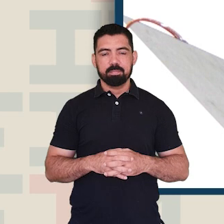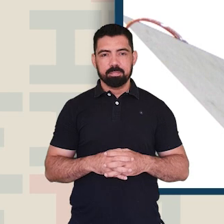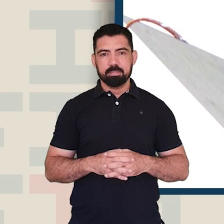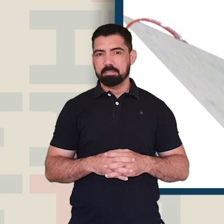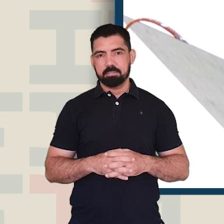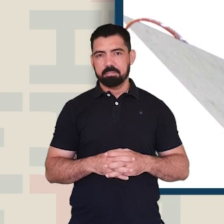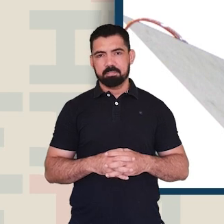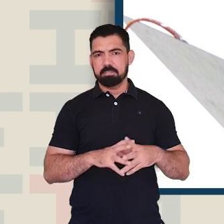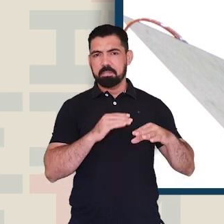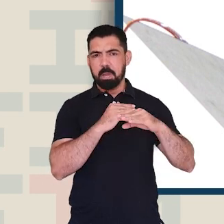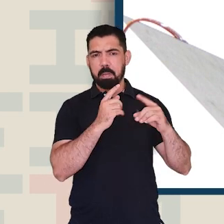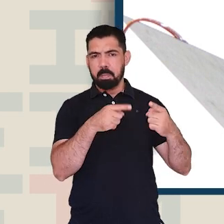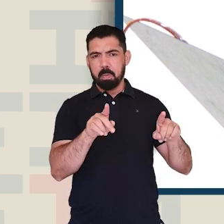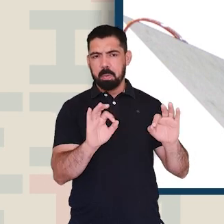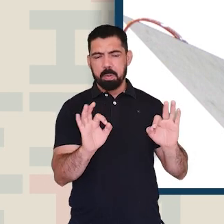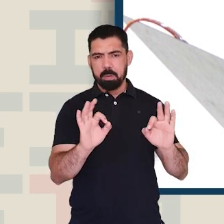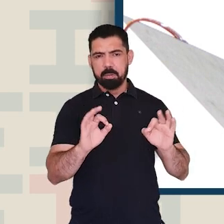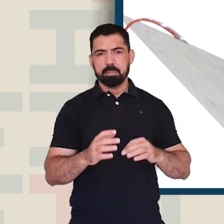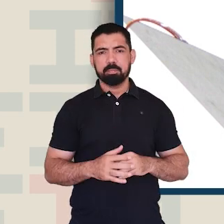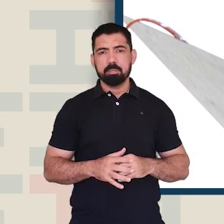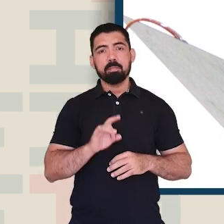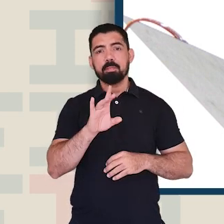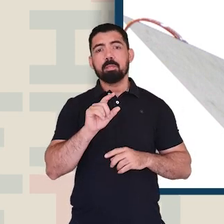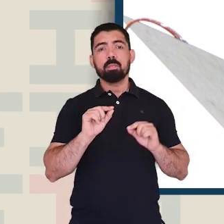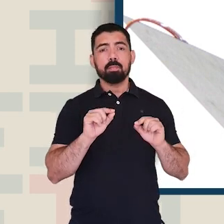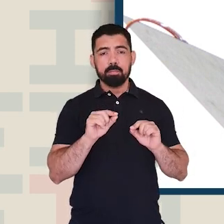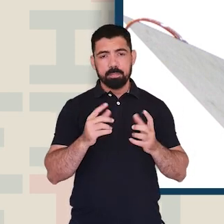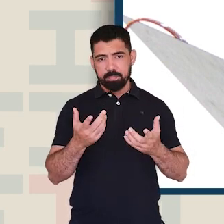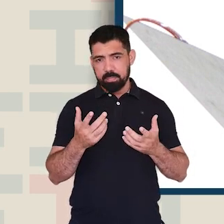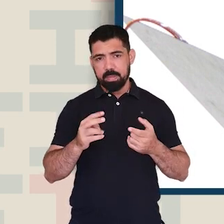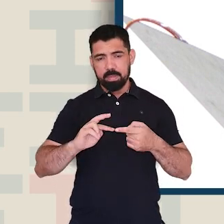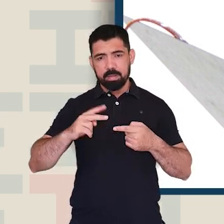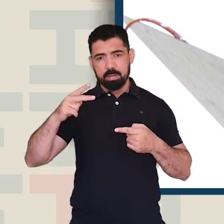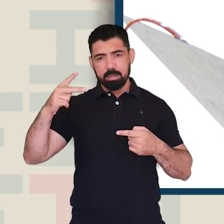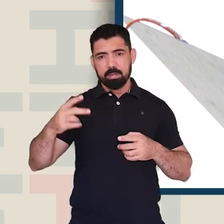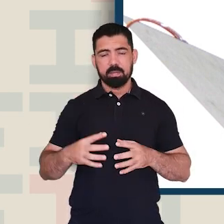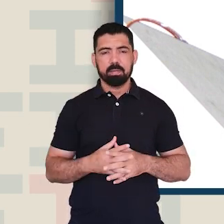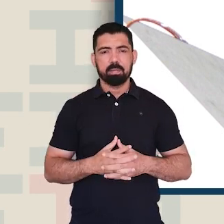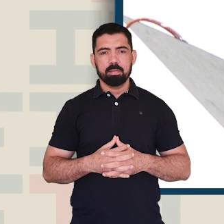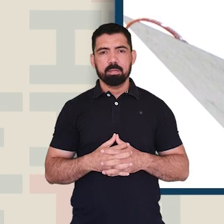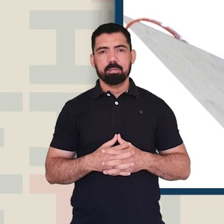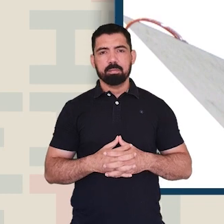Não fez nenhum padrão melódico, não fiz nada. Tô tocando a escala, né?